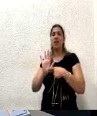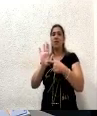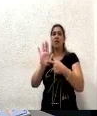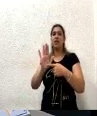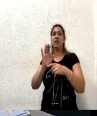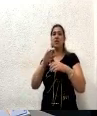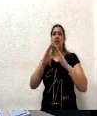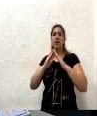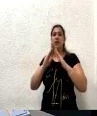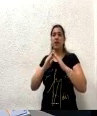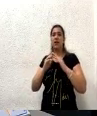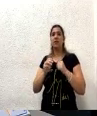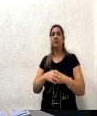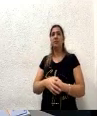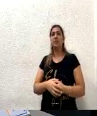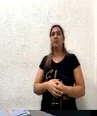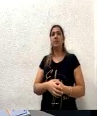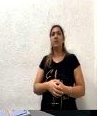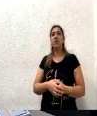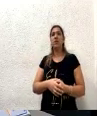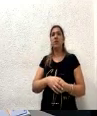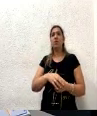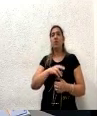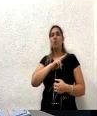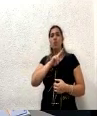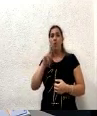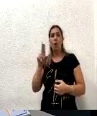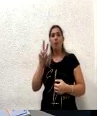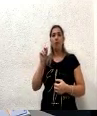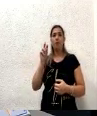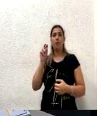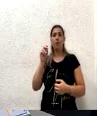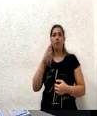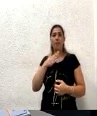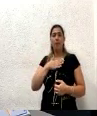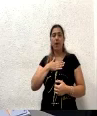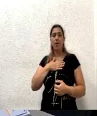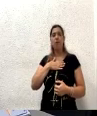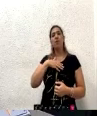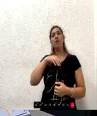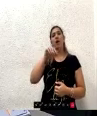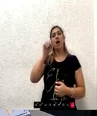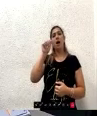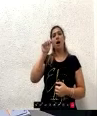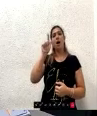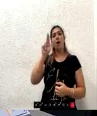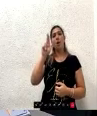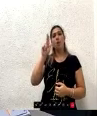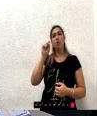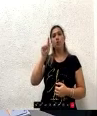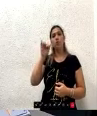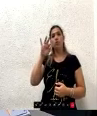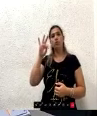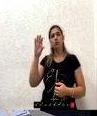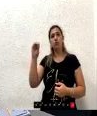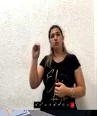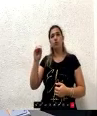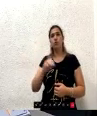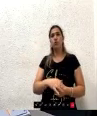residência, que leva o nome do meu avô, Augusto Rolim Fleury.